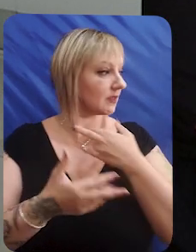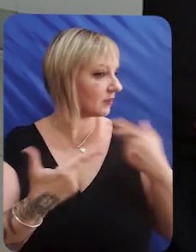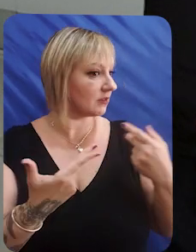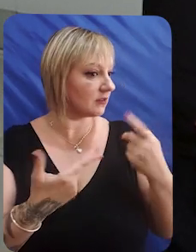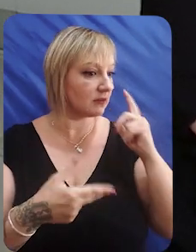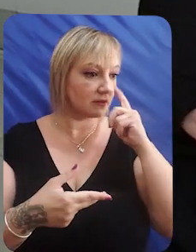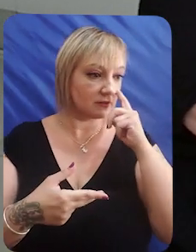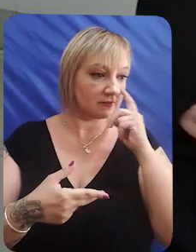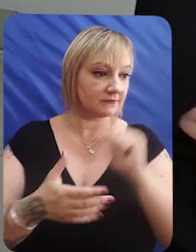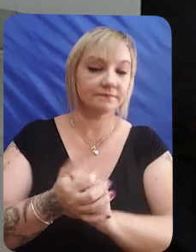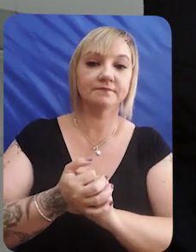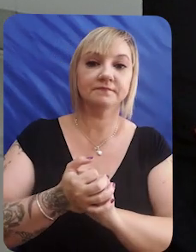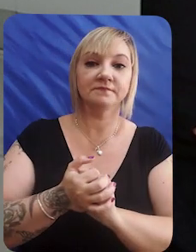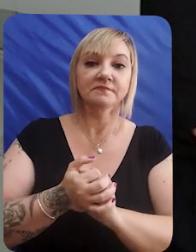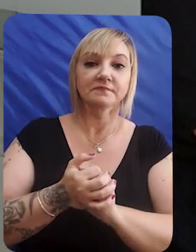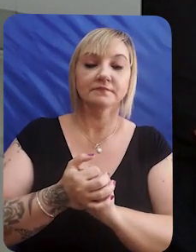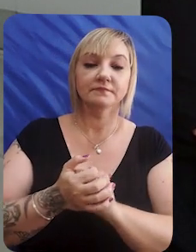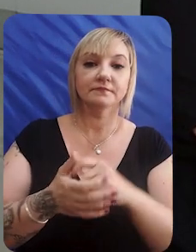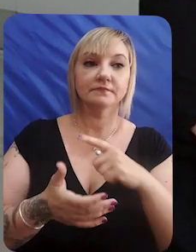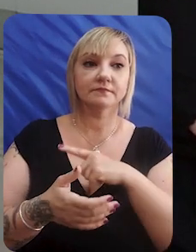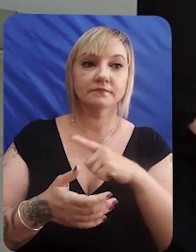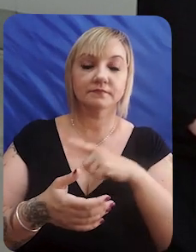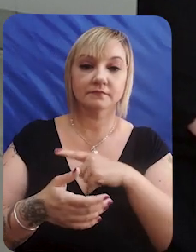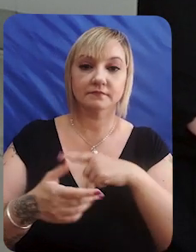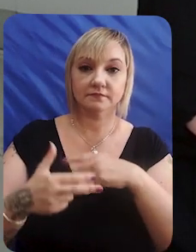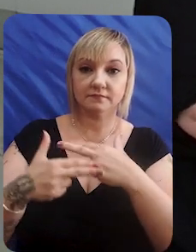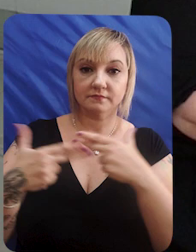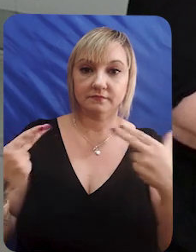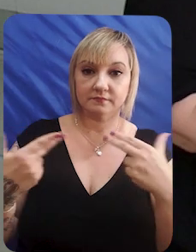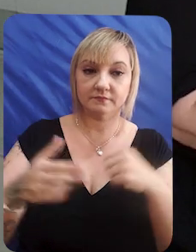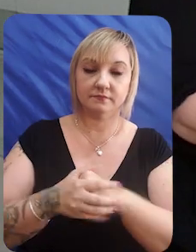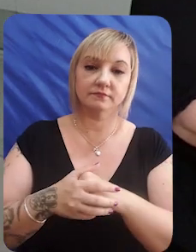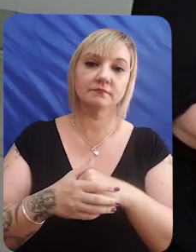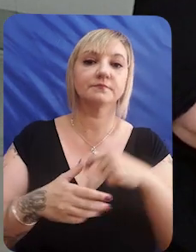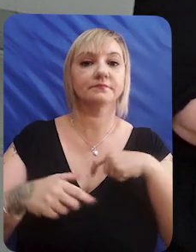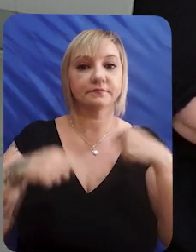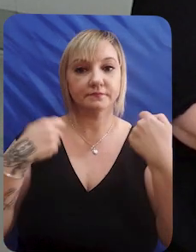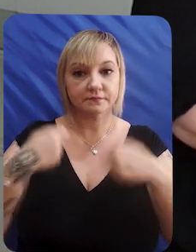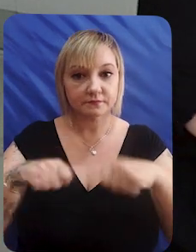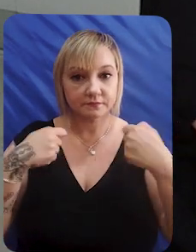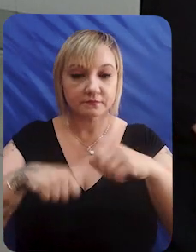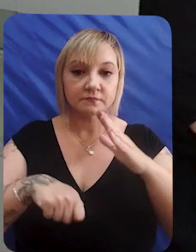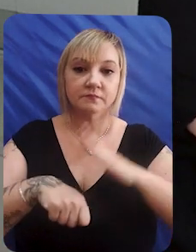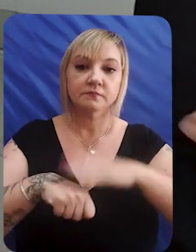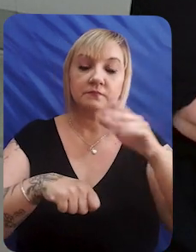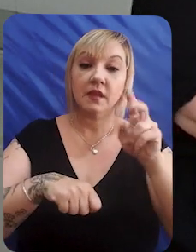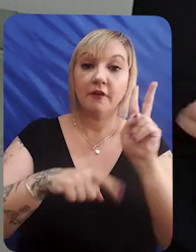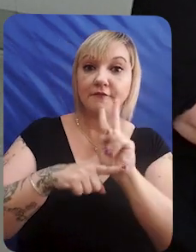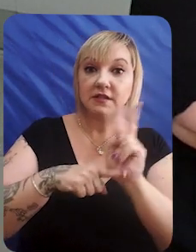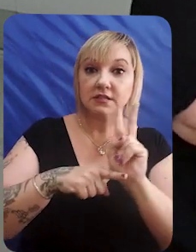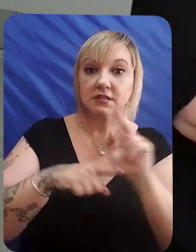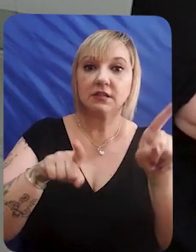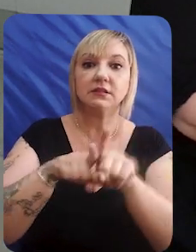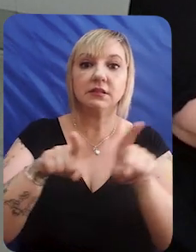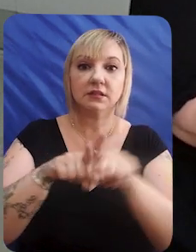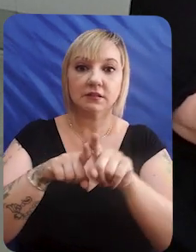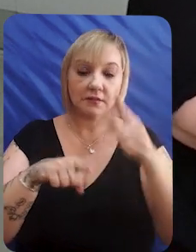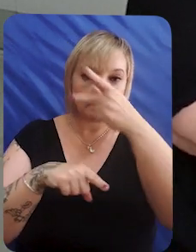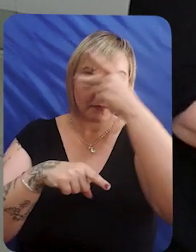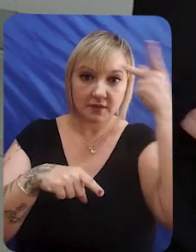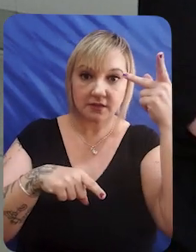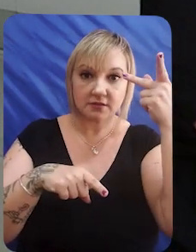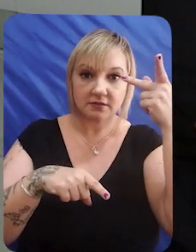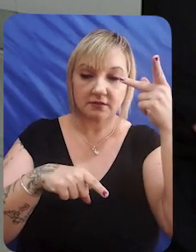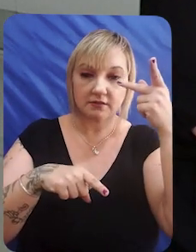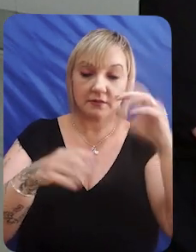coisa, cara. Ela ainda está muito branda. Né? Então, a gente precisa de mais fiscalização e pessoas que implementem